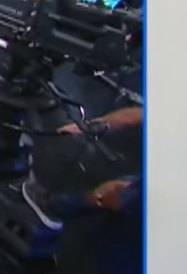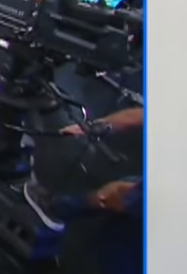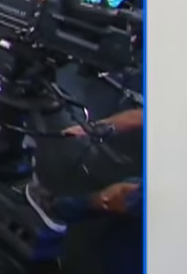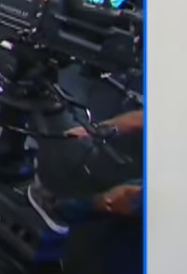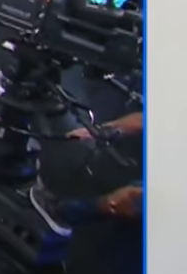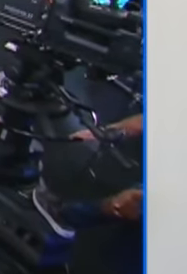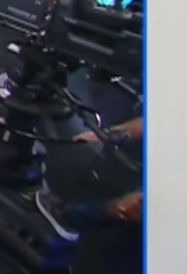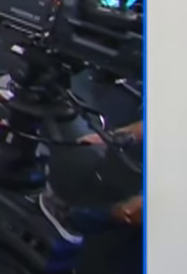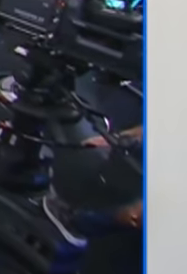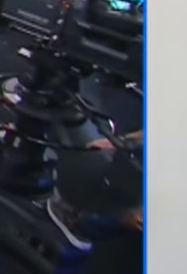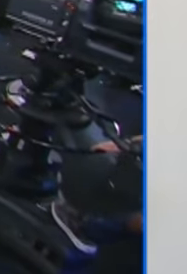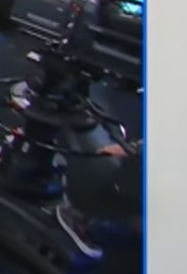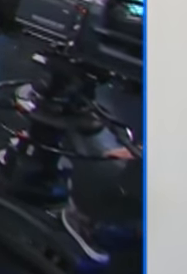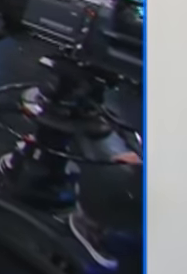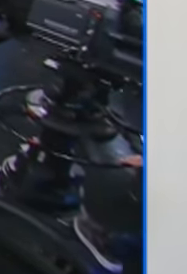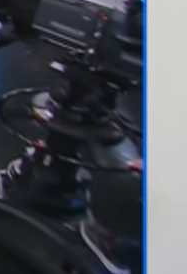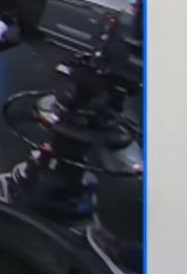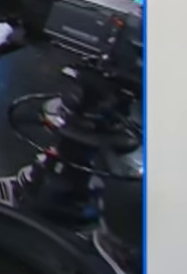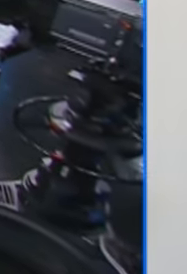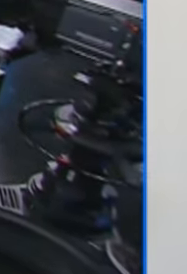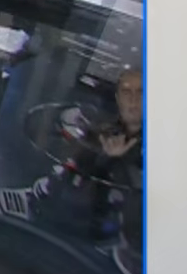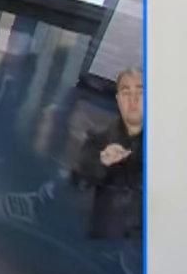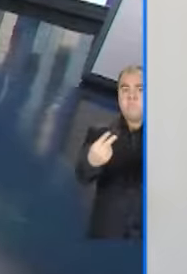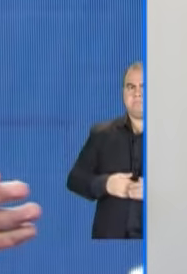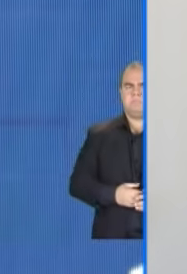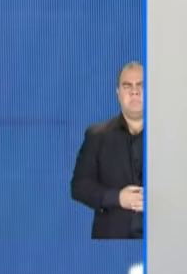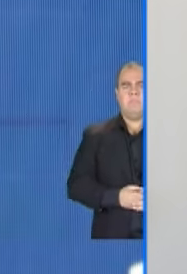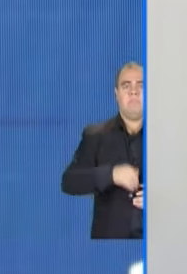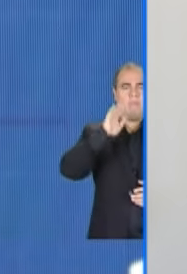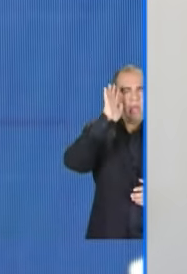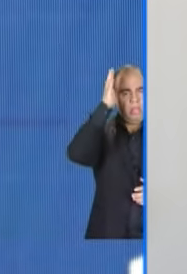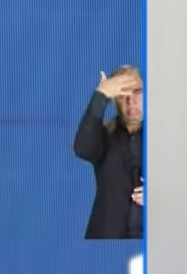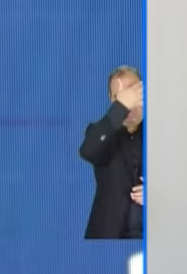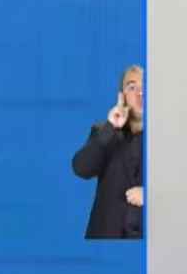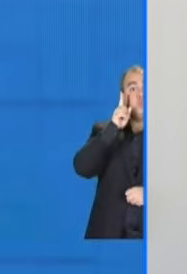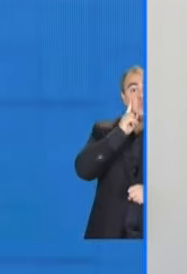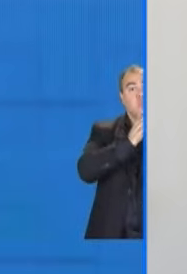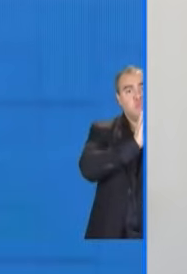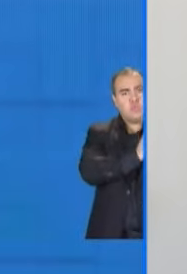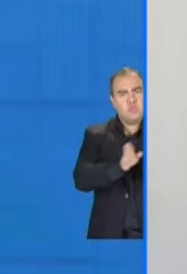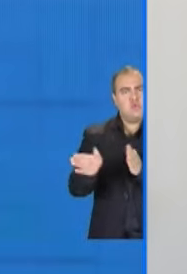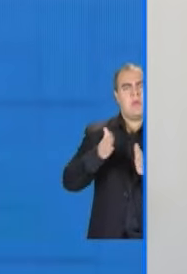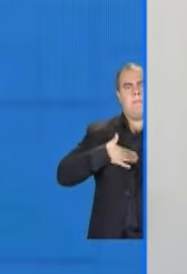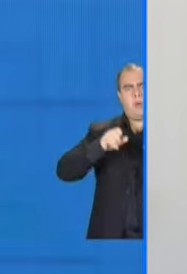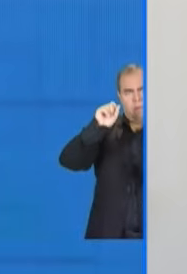que aqueles que não forem para o segundo turno vão se posicionar, né?